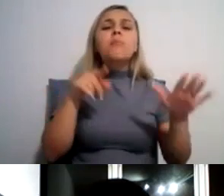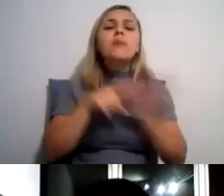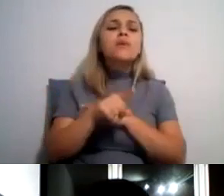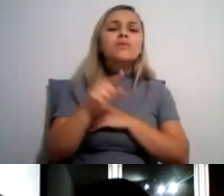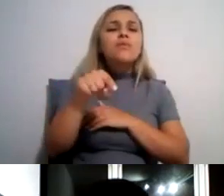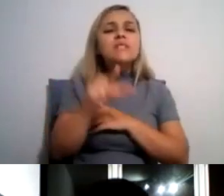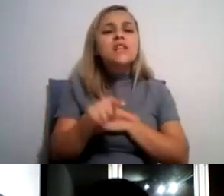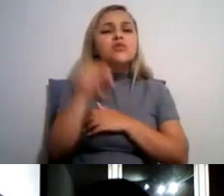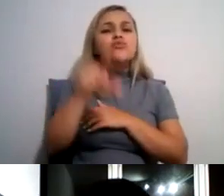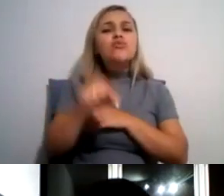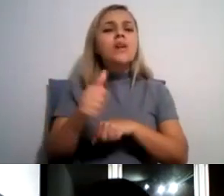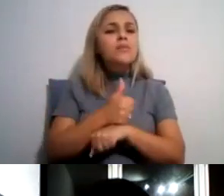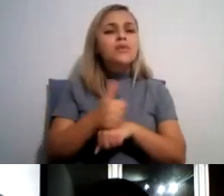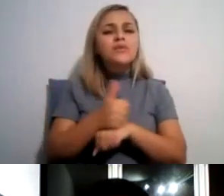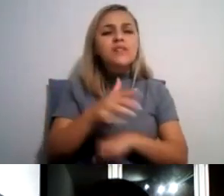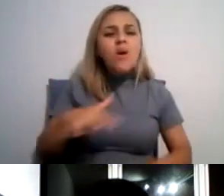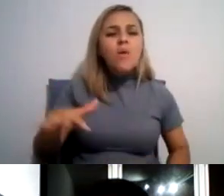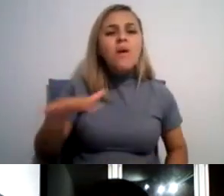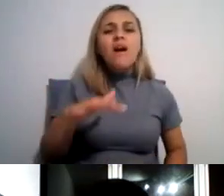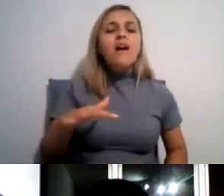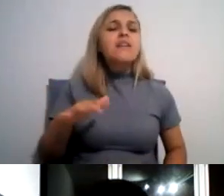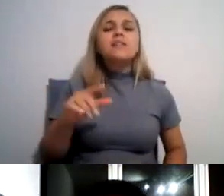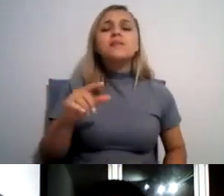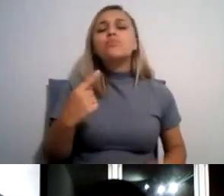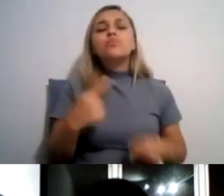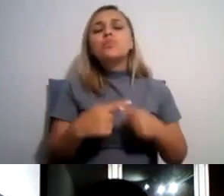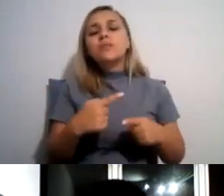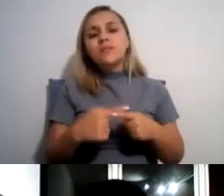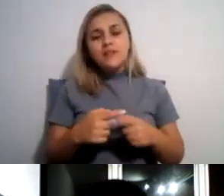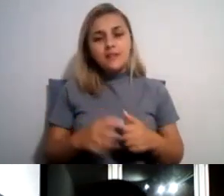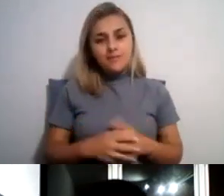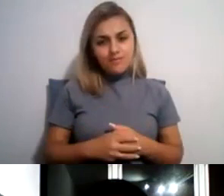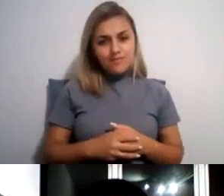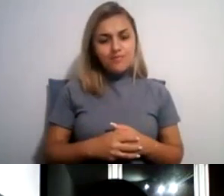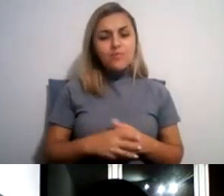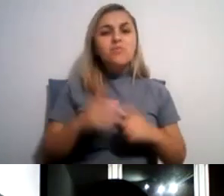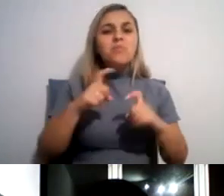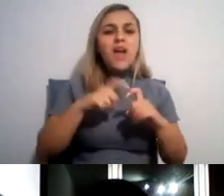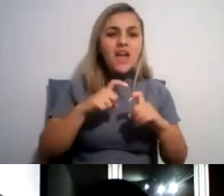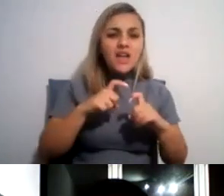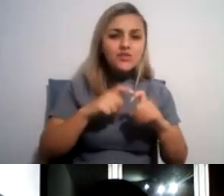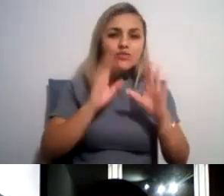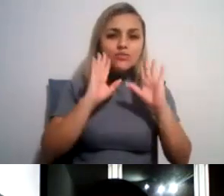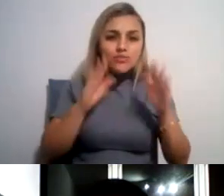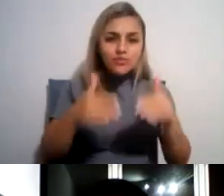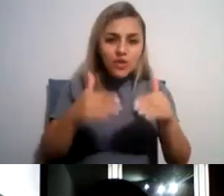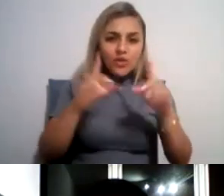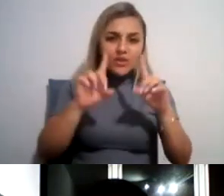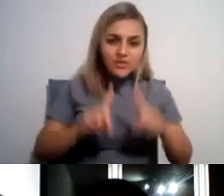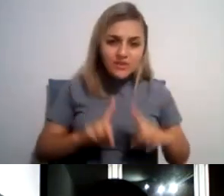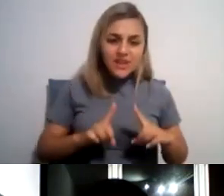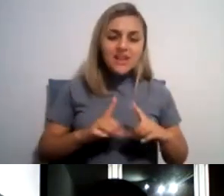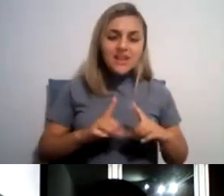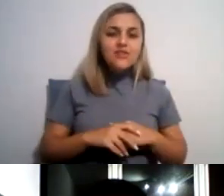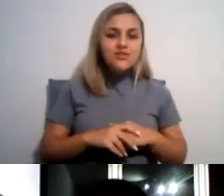de atuação como médico da pessoa com deficiência. Não basta ser médico, tem que escolher uma coisa bem